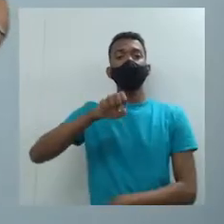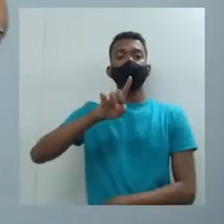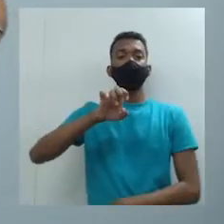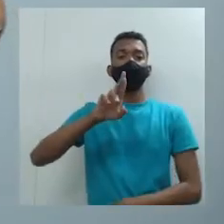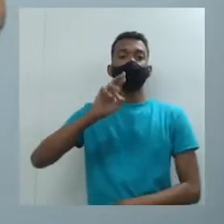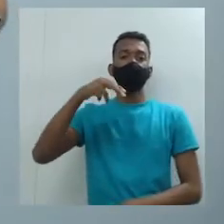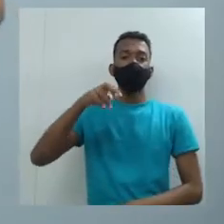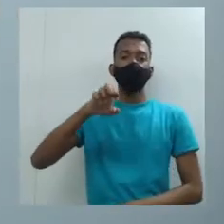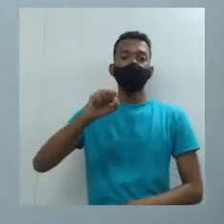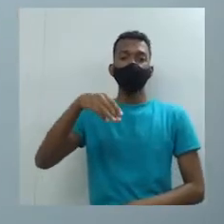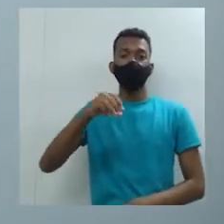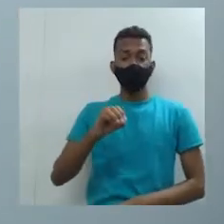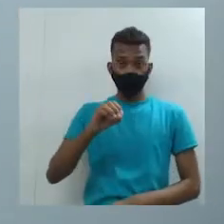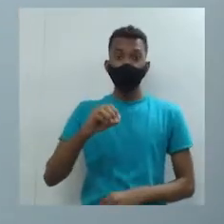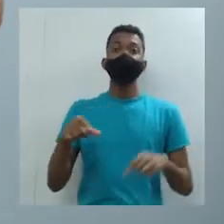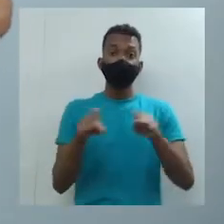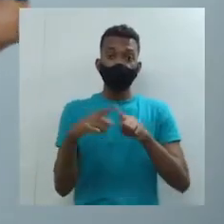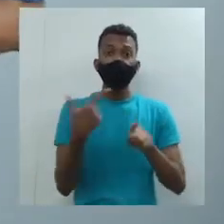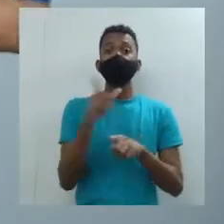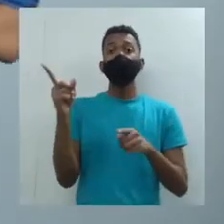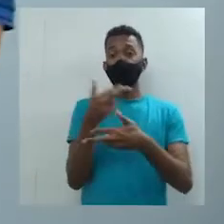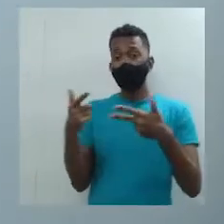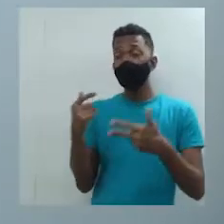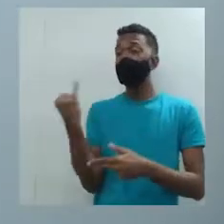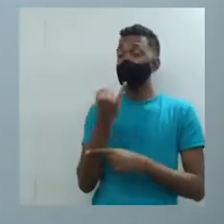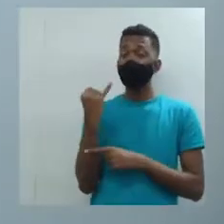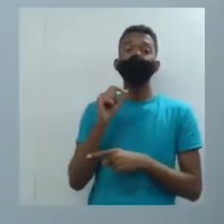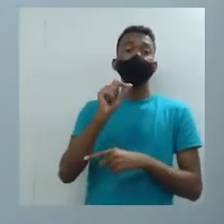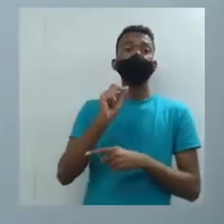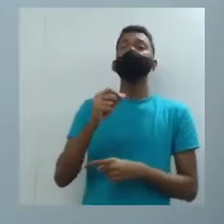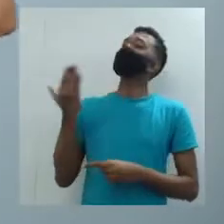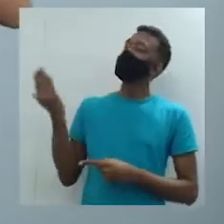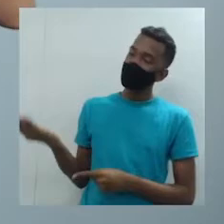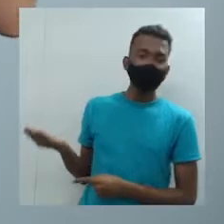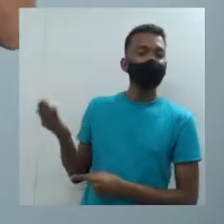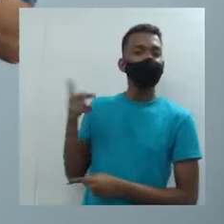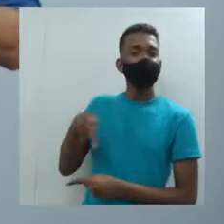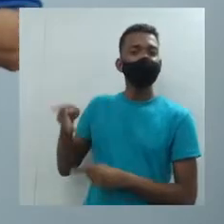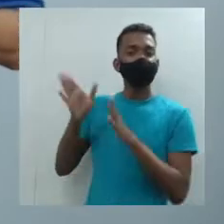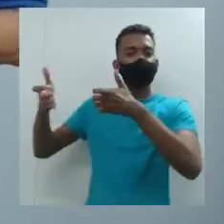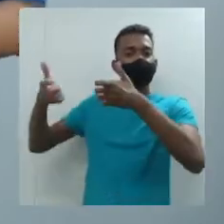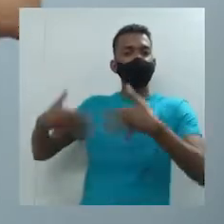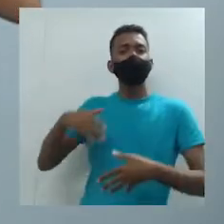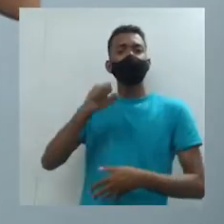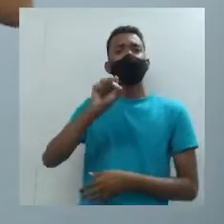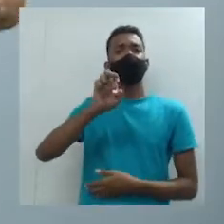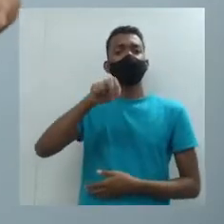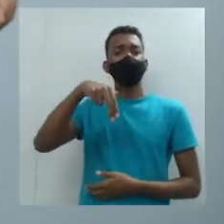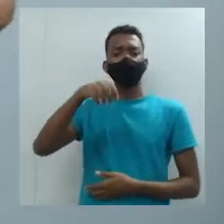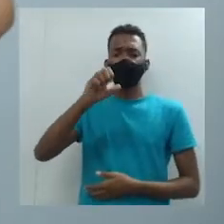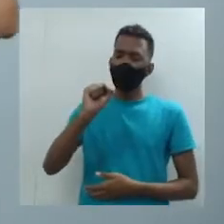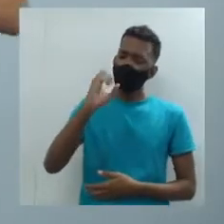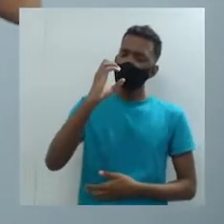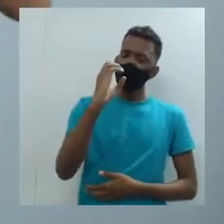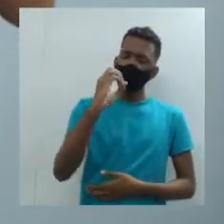importante salientar isso. Outro ponto importante, o professor Jamerson lembrou, isso é um soneto. O